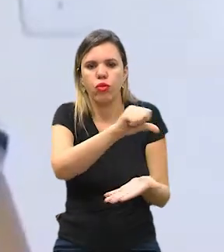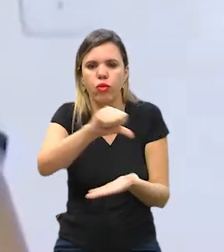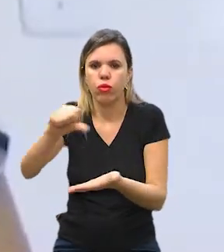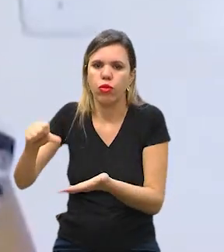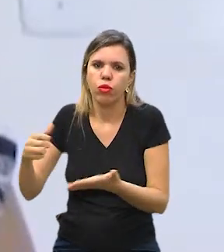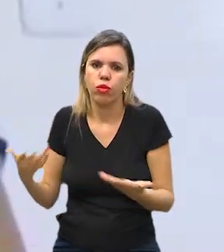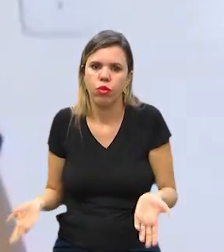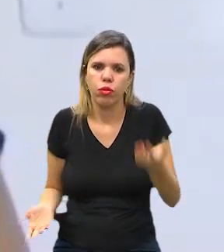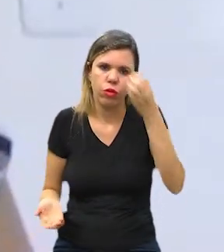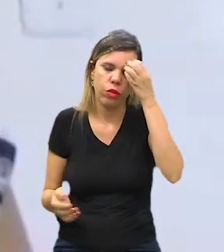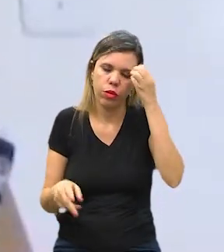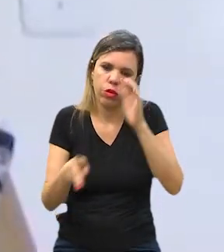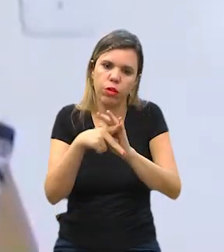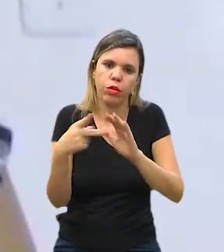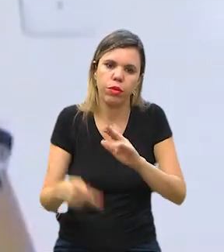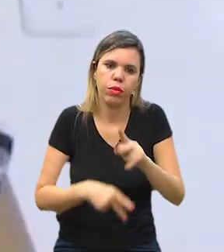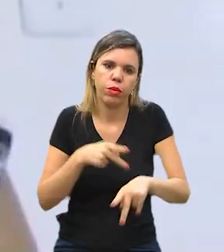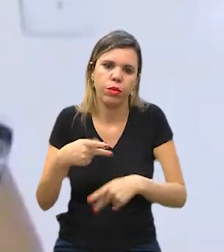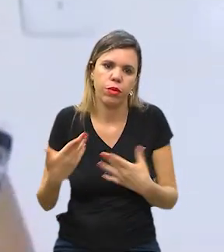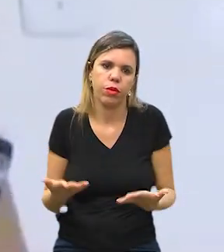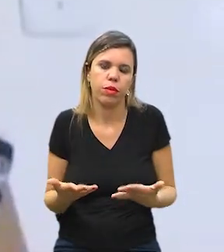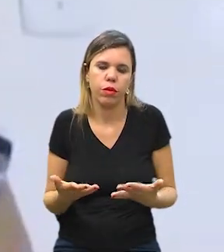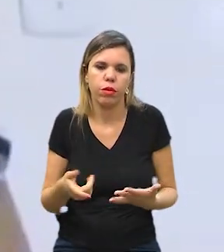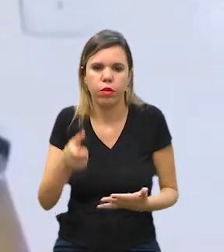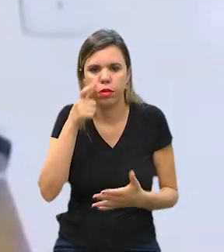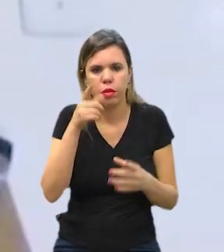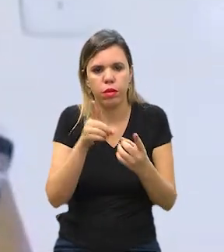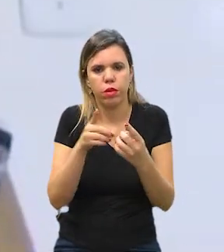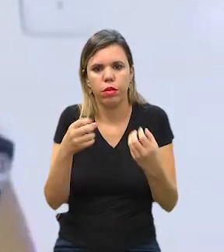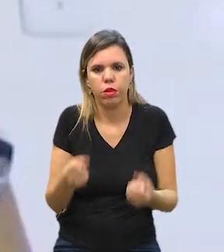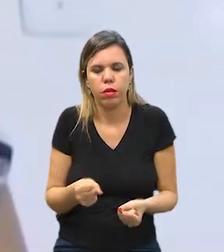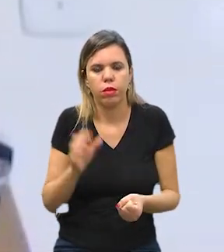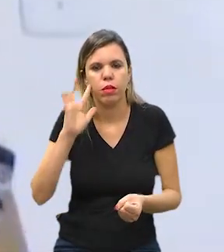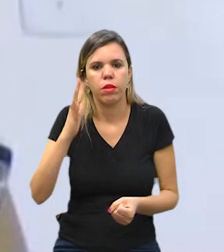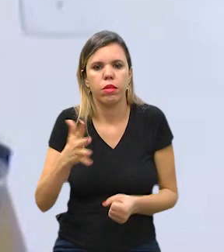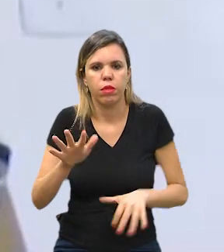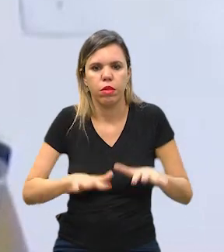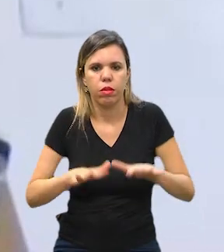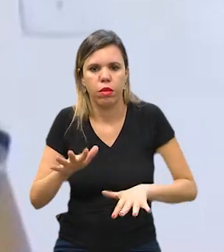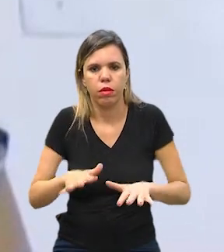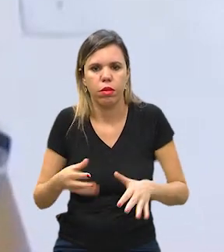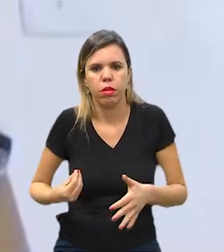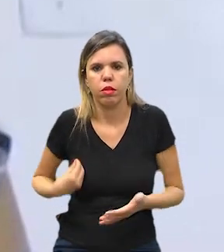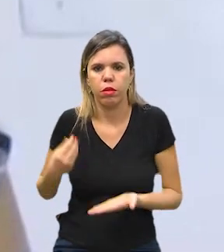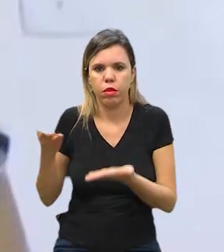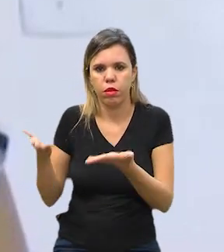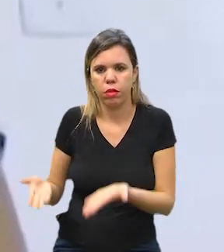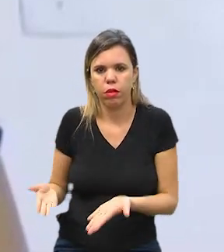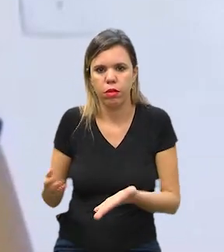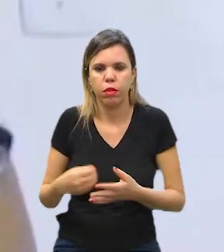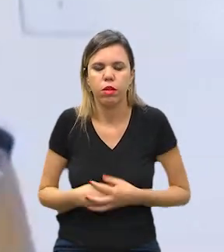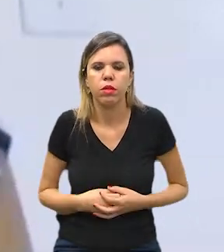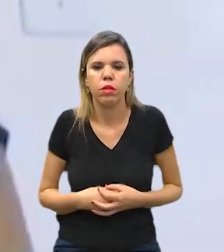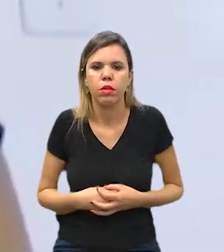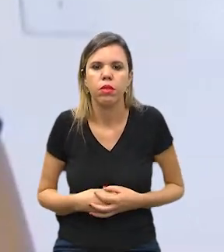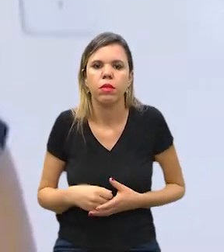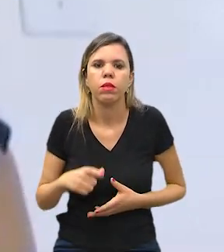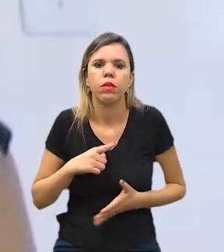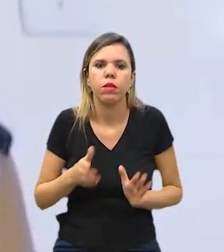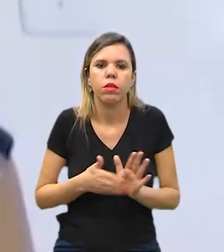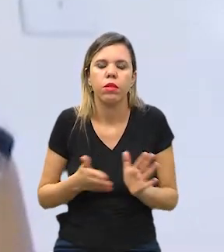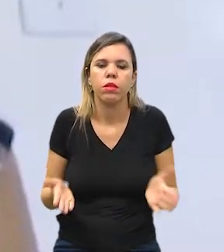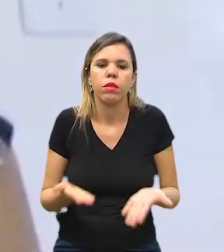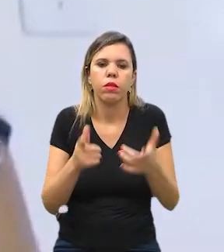coletivos, lideranças locais, enfim, com a própria comunidade, o público que a gente atende, a solução muitas vezes está lá